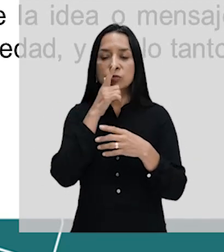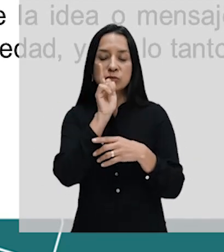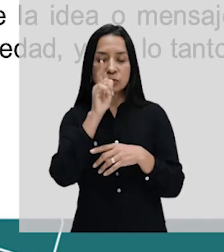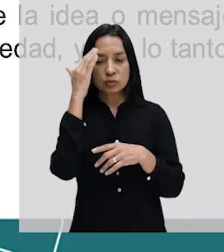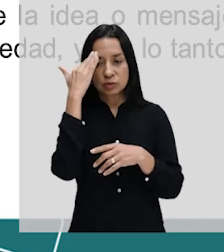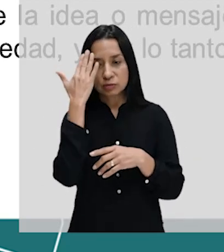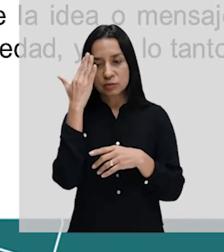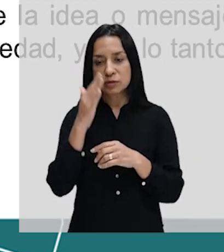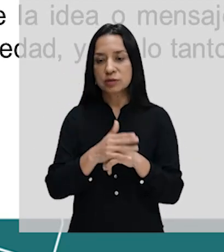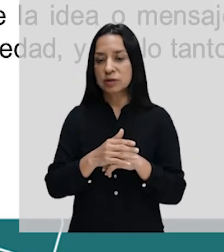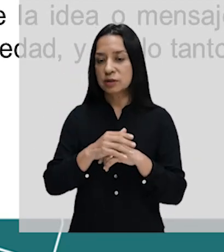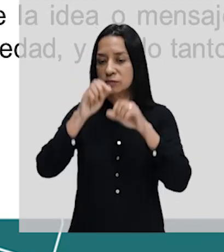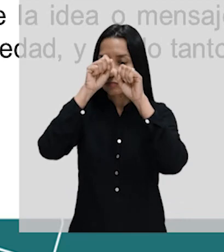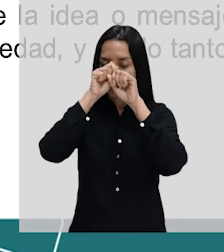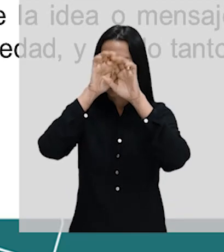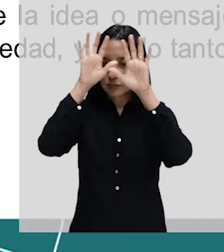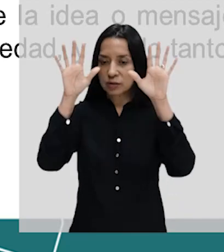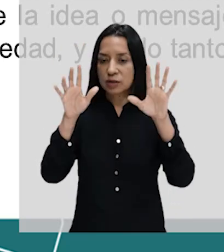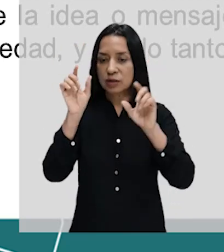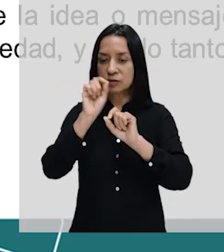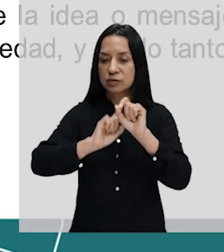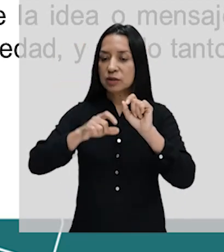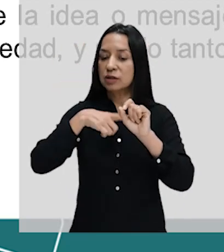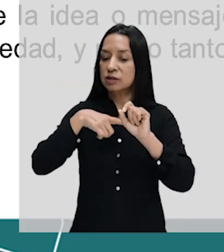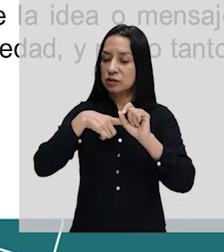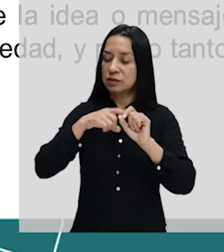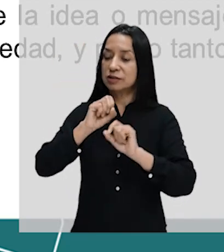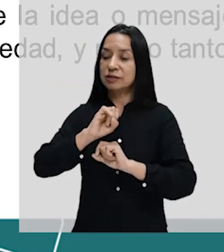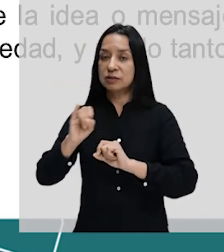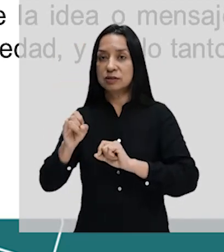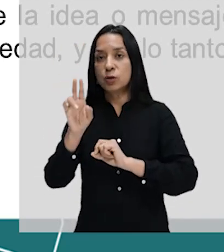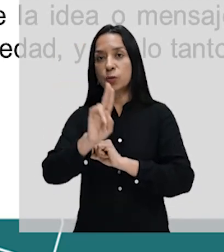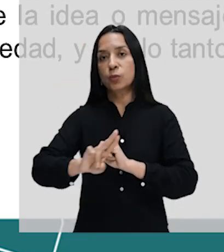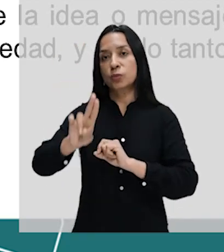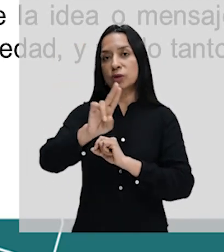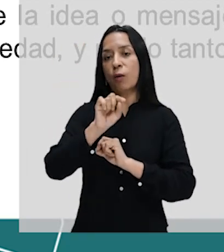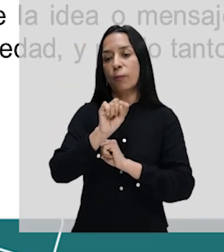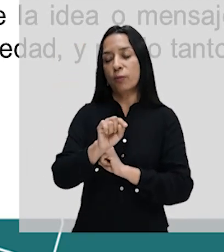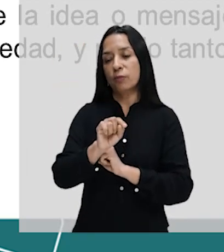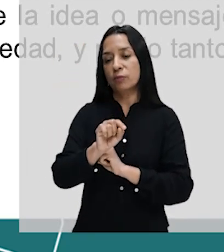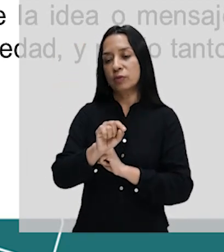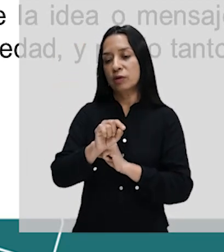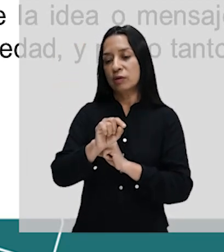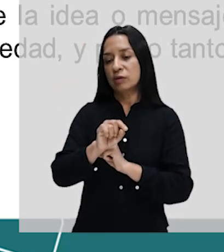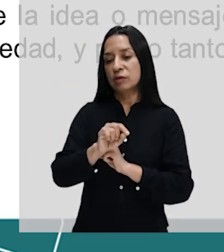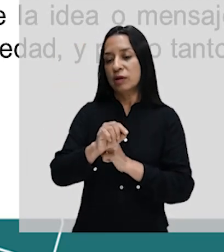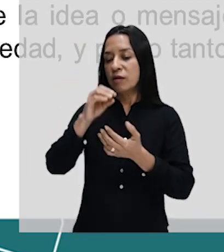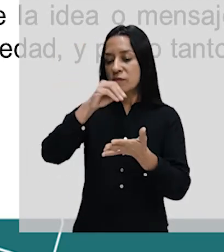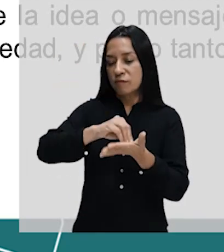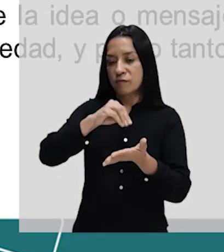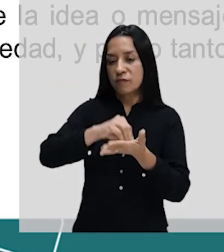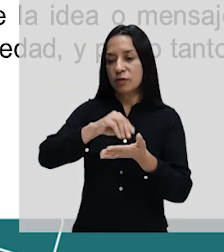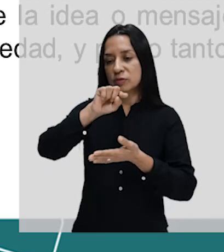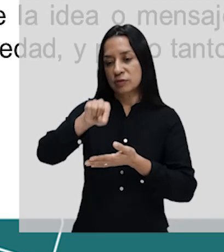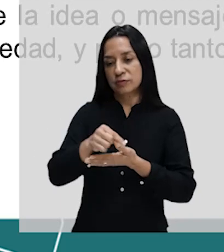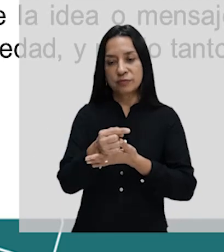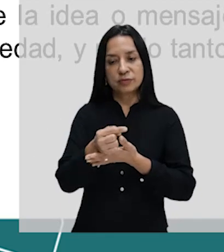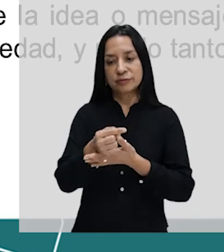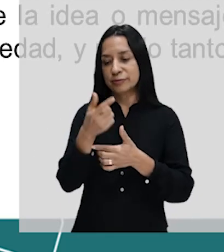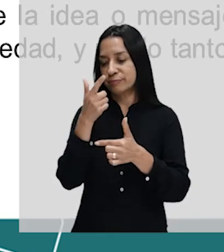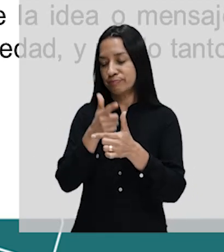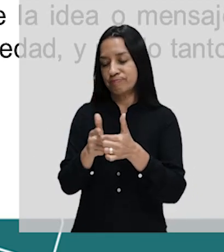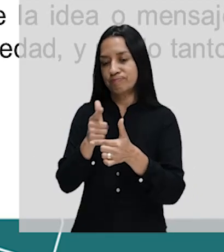conseguir ter a clareza que teria se estivesse pontuado. Ah, gente, a falta de uma vírgula faz estrago.